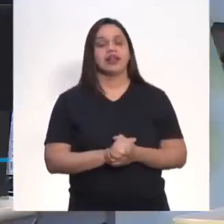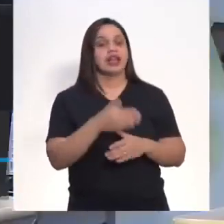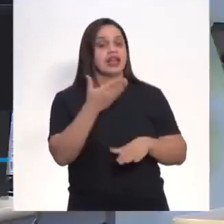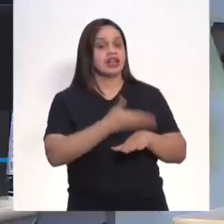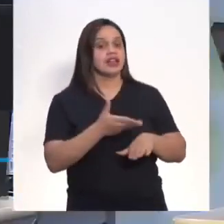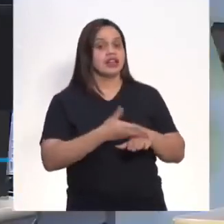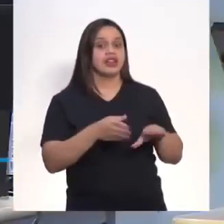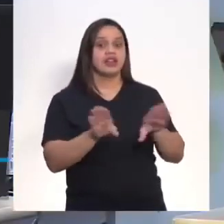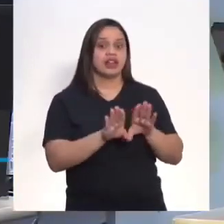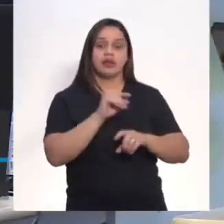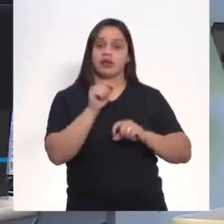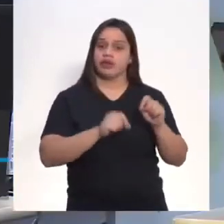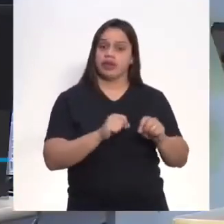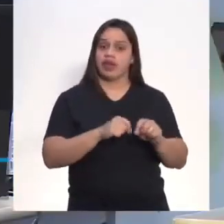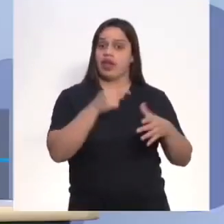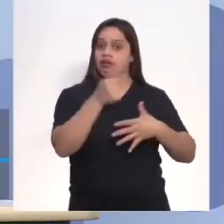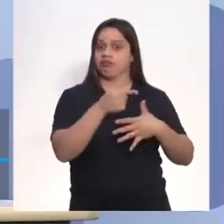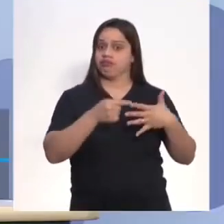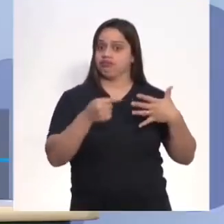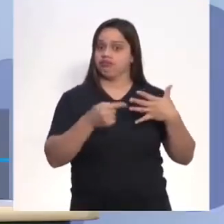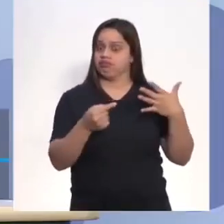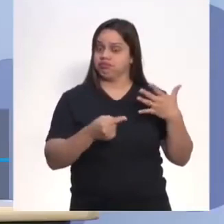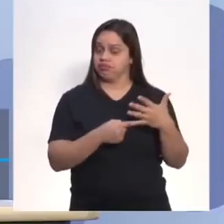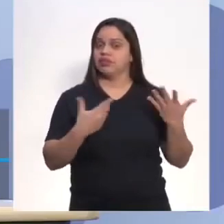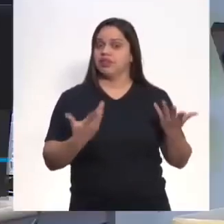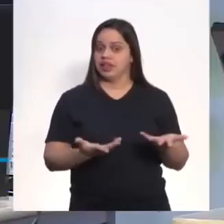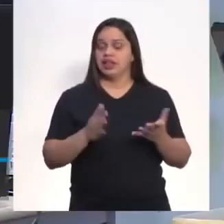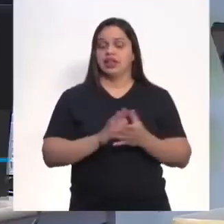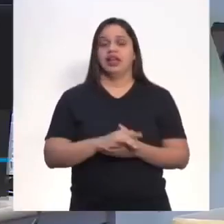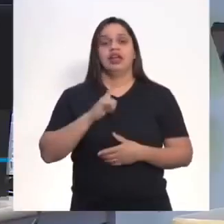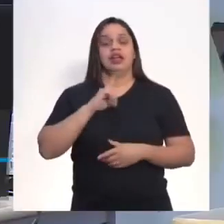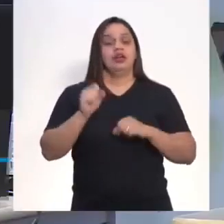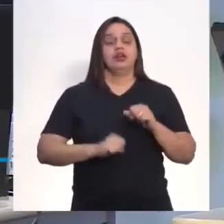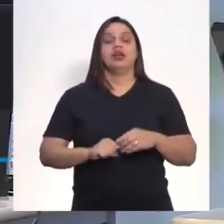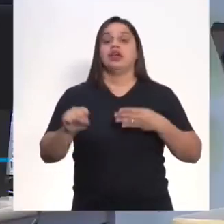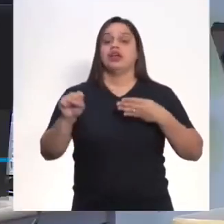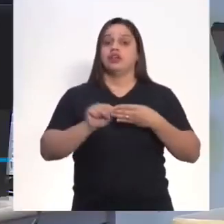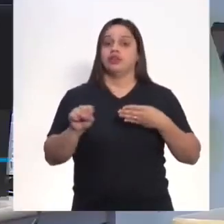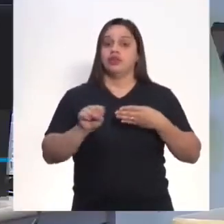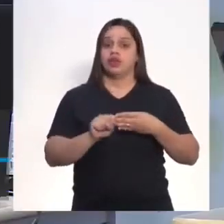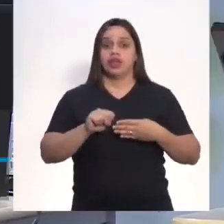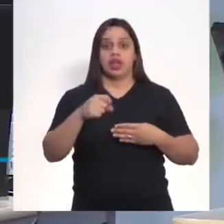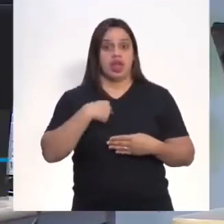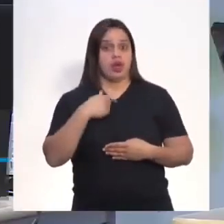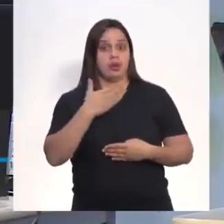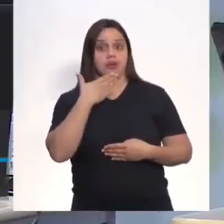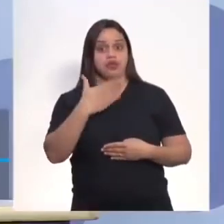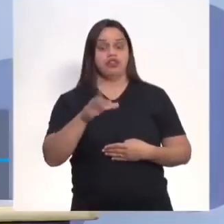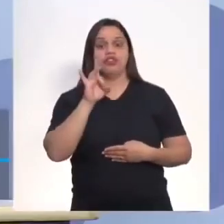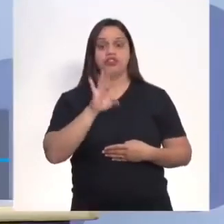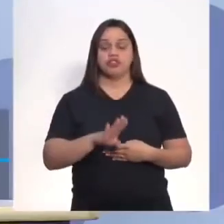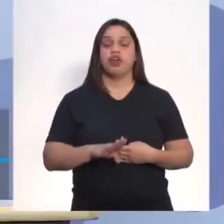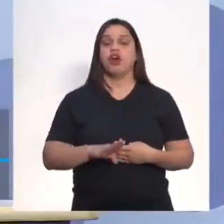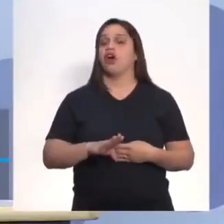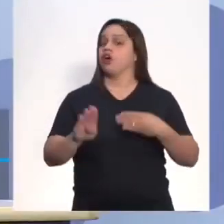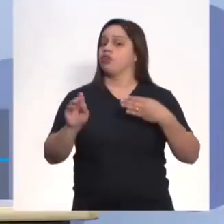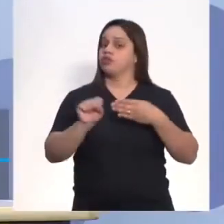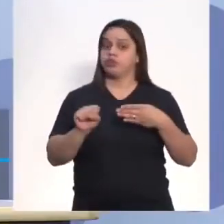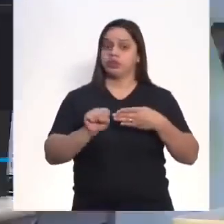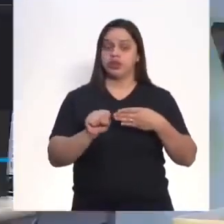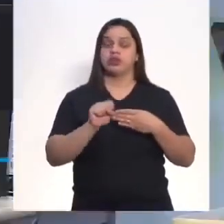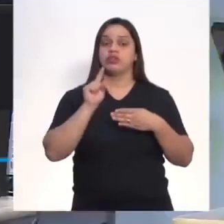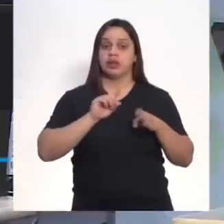quê? Uma classificação, né? Isso. Então temos o quê? Os substantivos. Eu só queria substantivo. E foi direcionado.